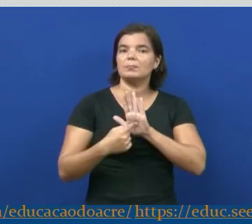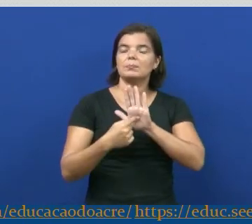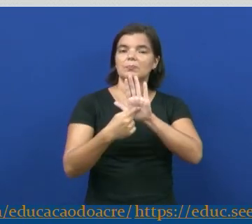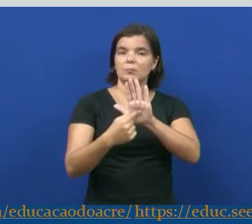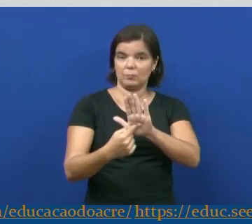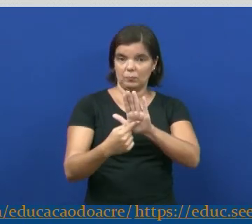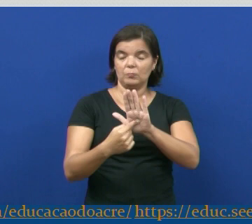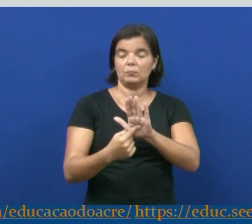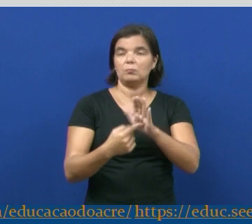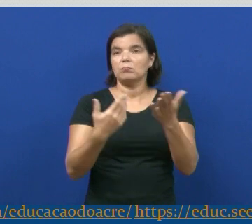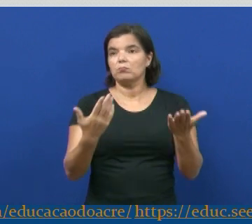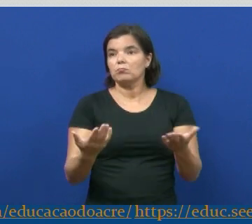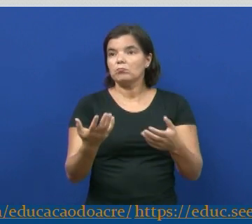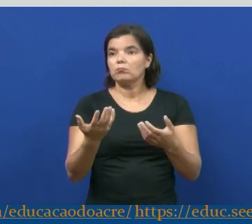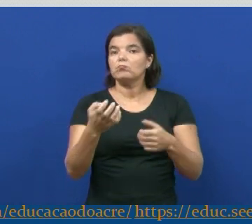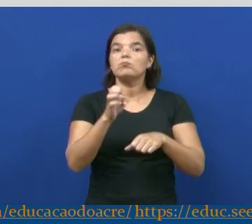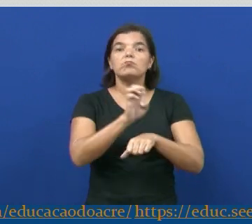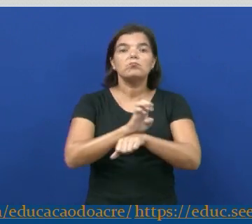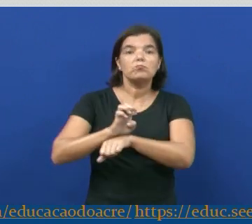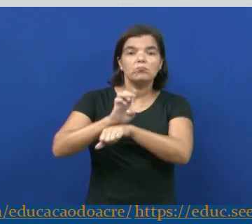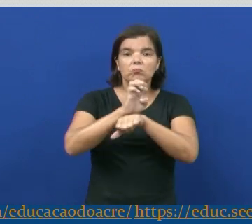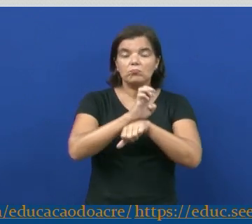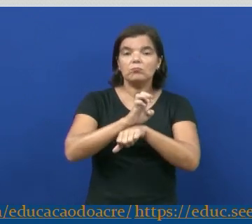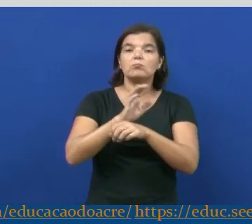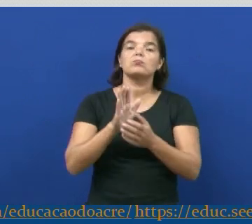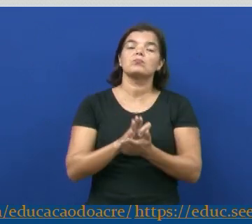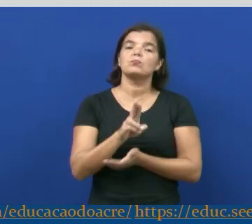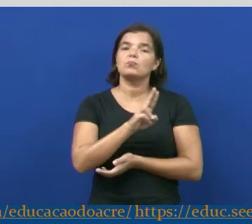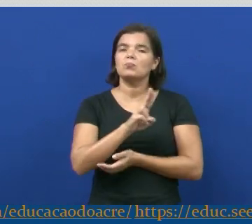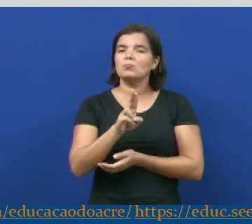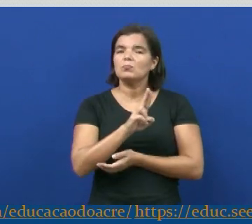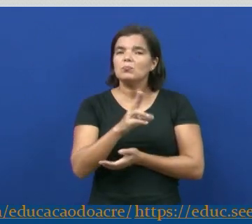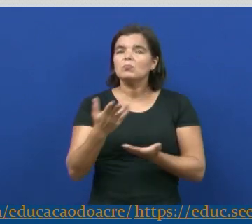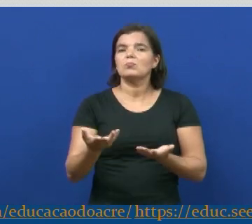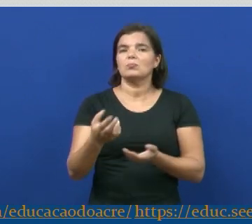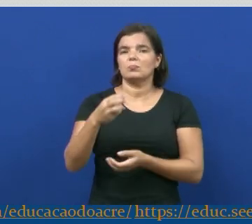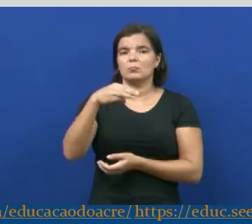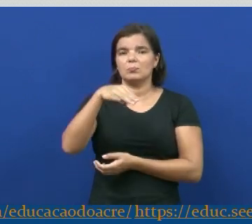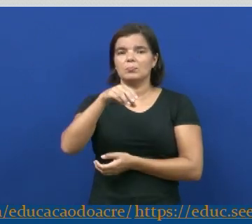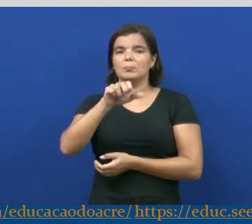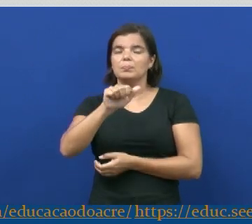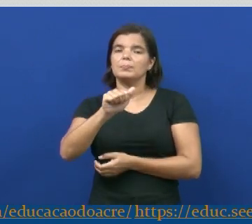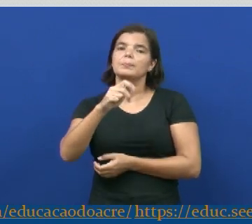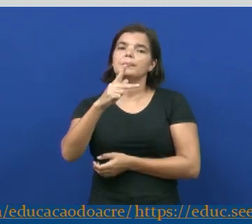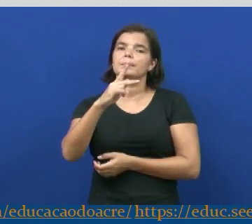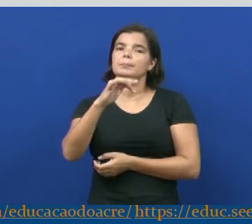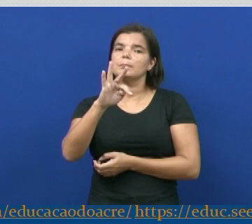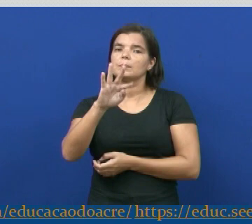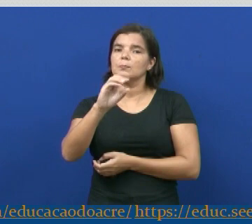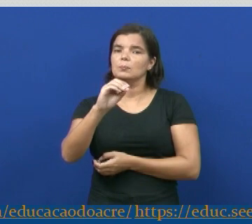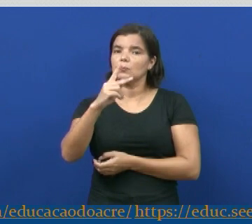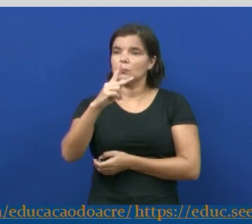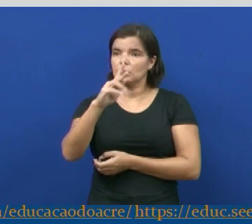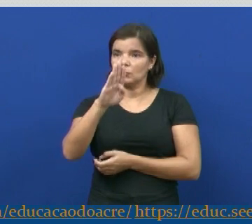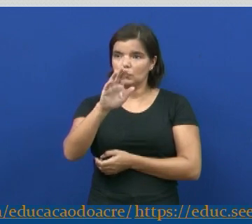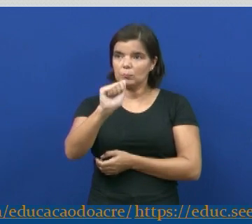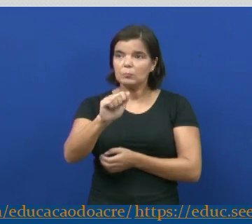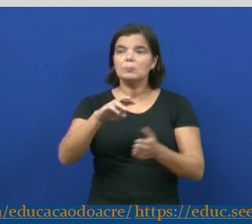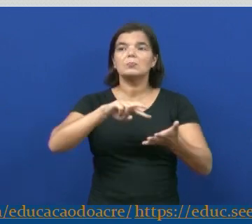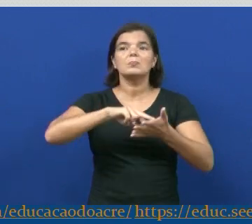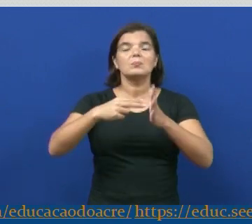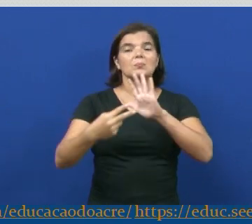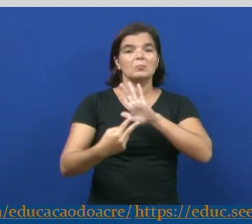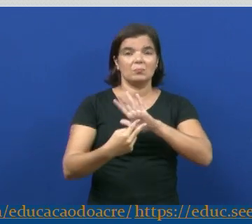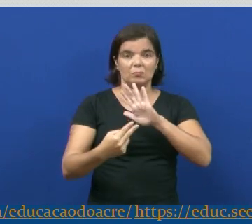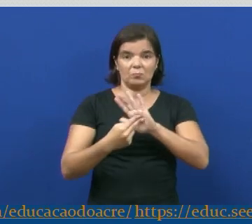mencionar uma região que é chamada, né, Mapitoba. Essa sigla ela é